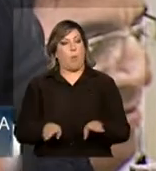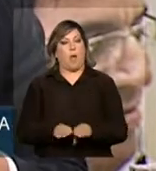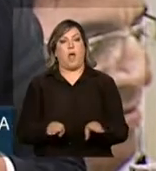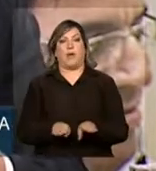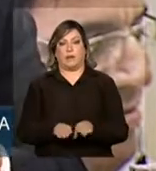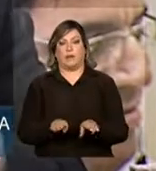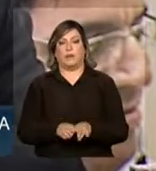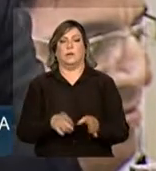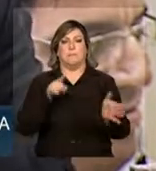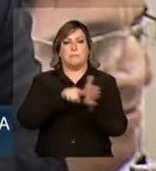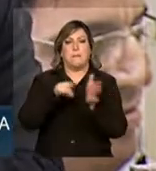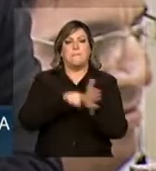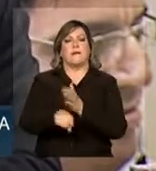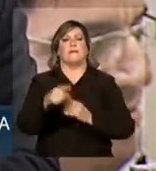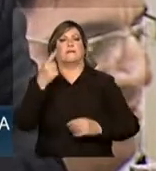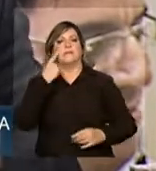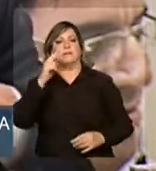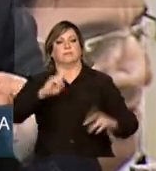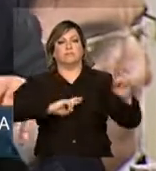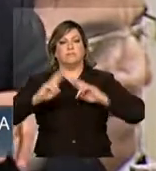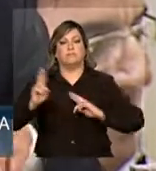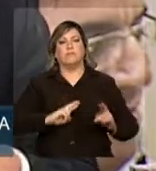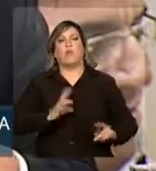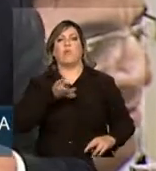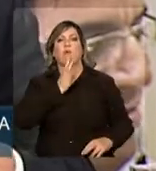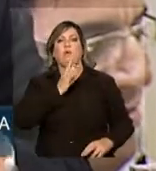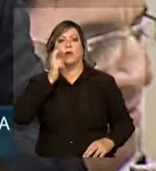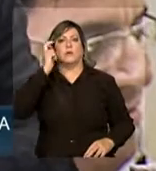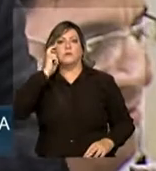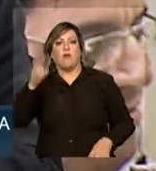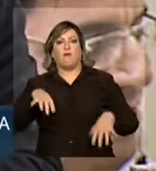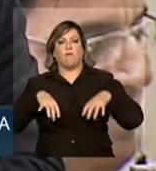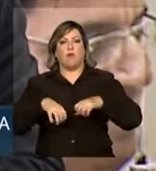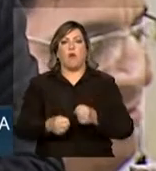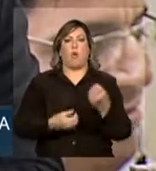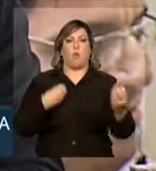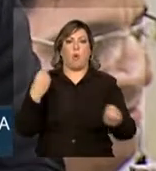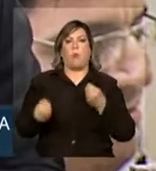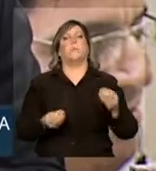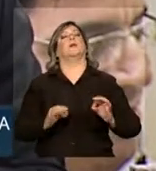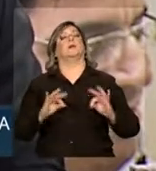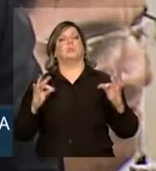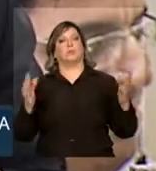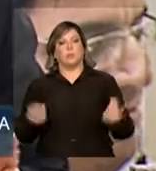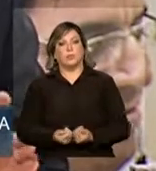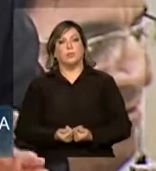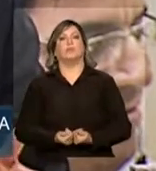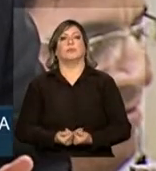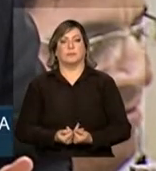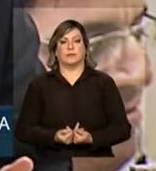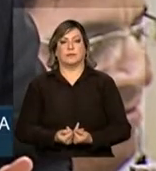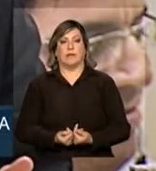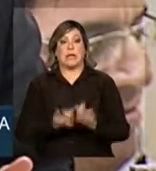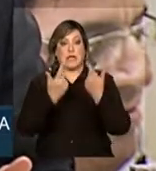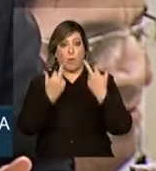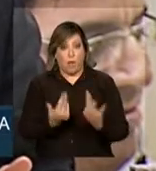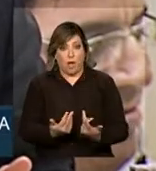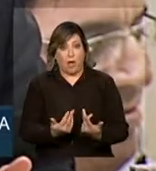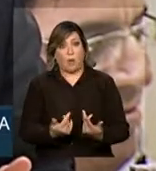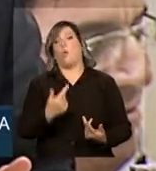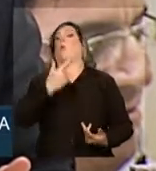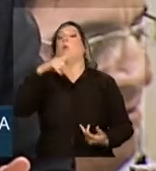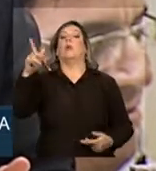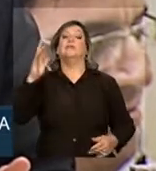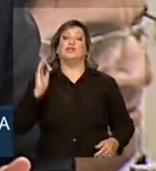mesmos questionamentos mesma os mesmos professores mesma instituição assim como os outros já